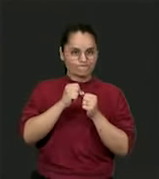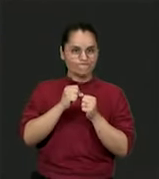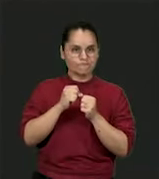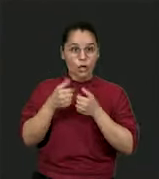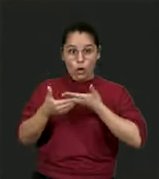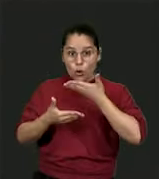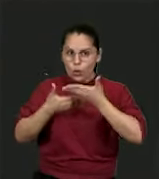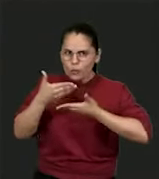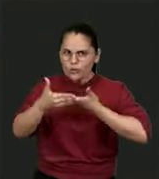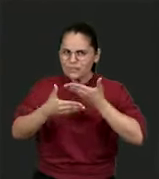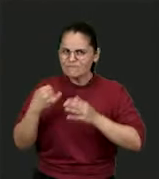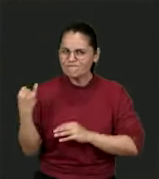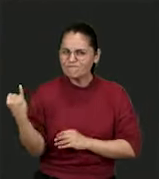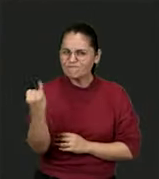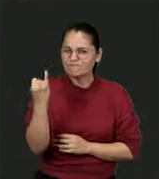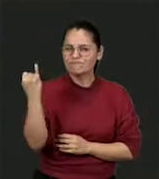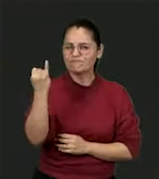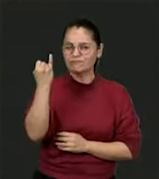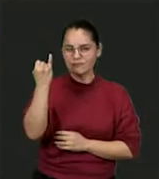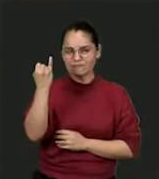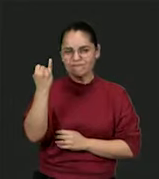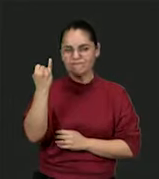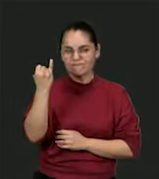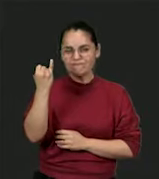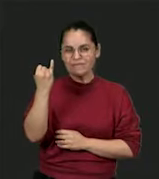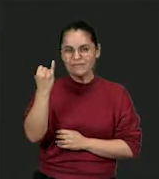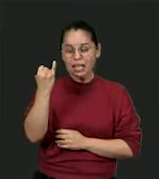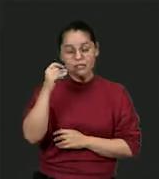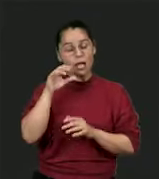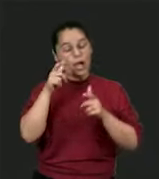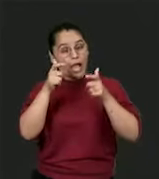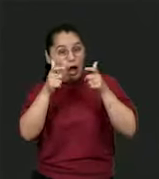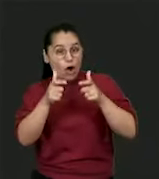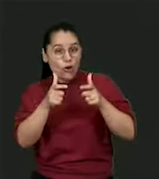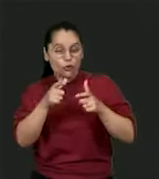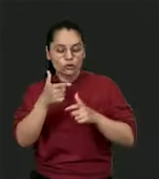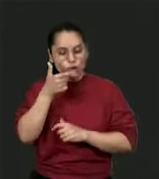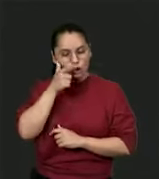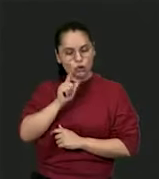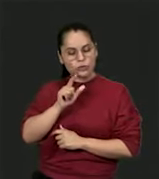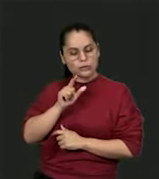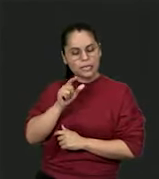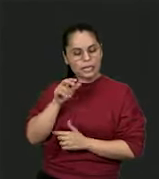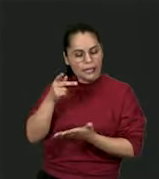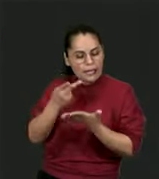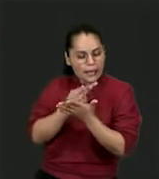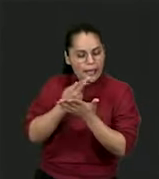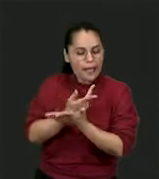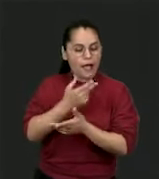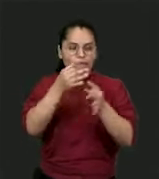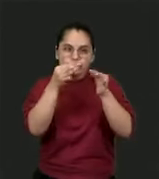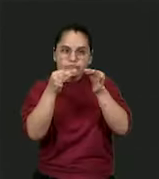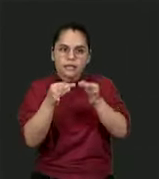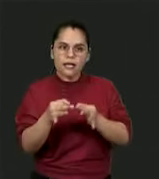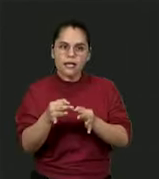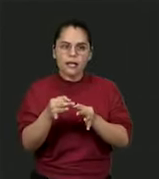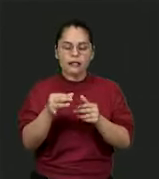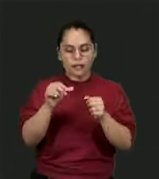parte muito importante. É nele que erramos e acertamos. Construímos e